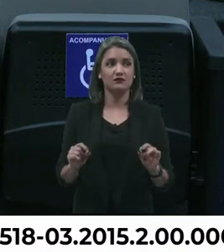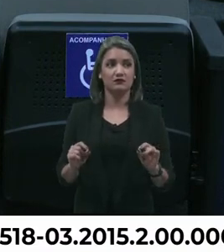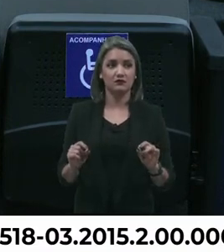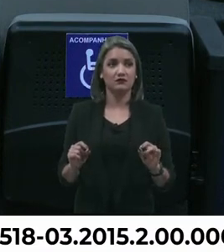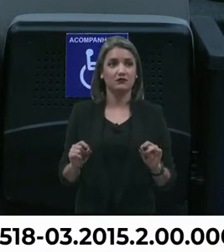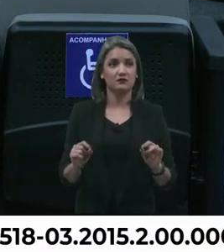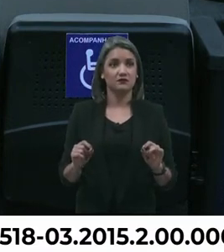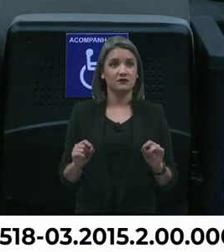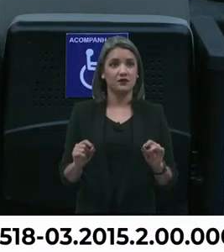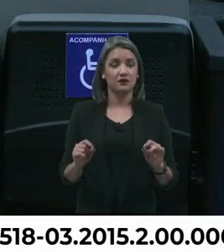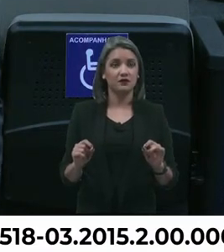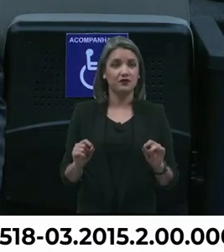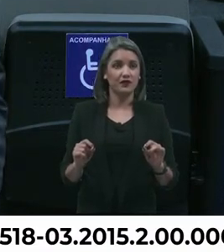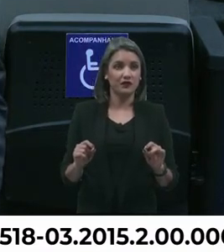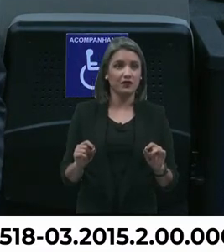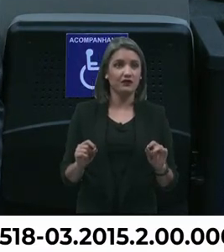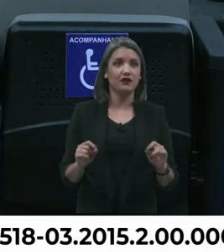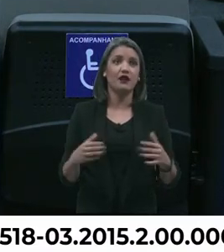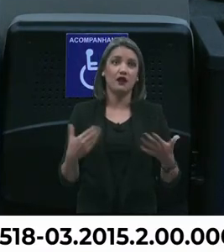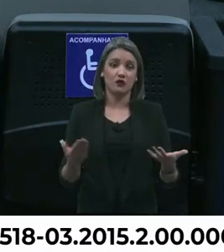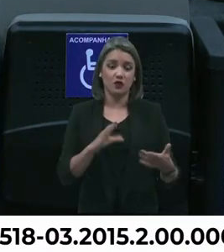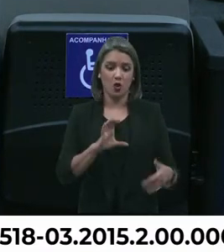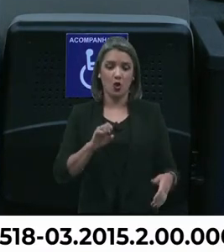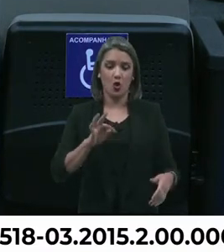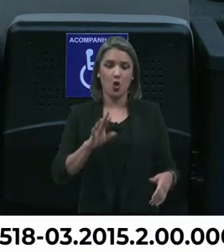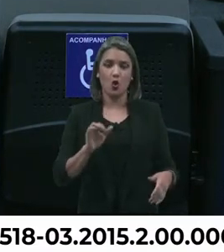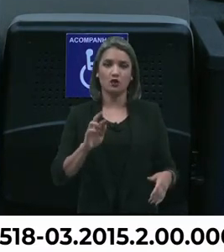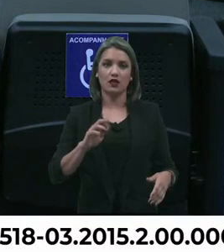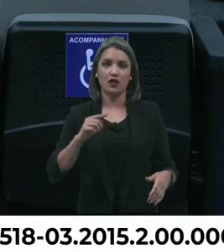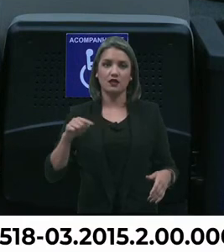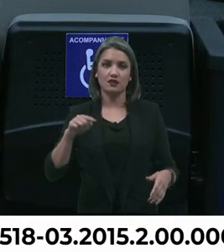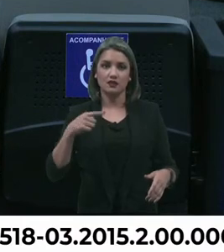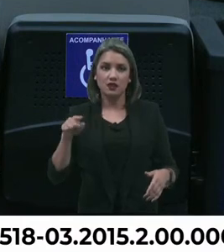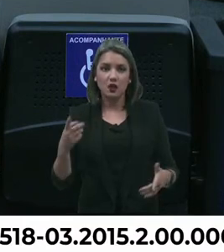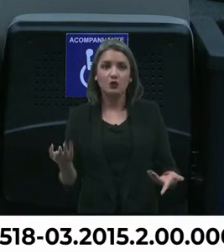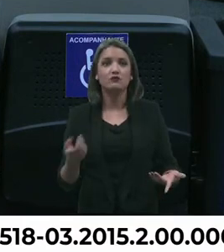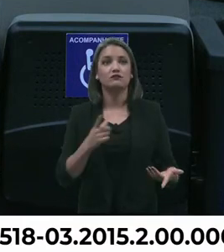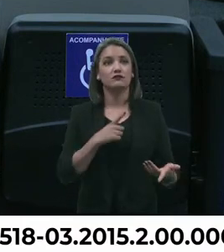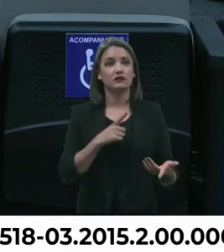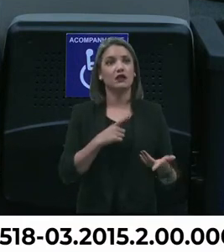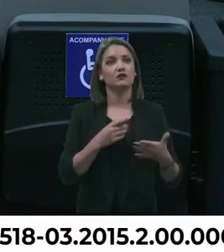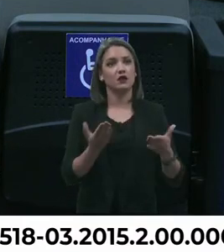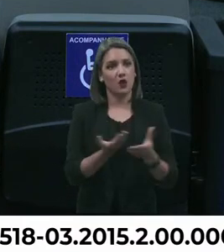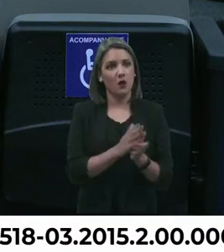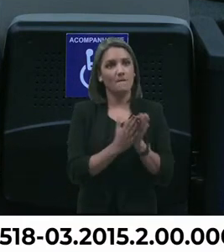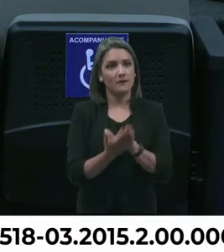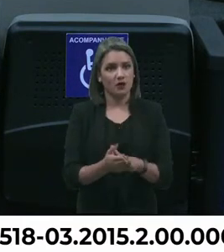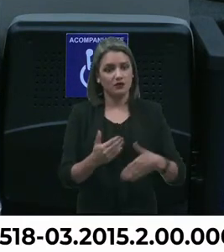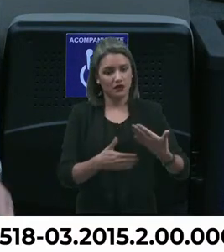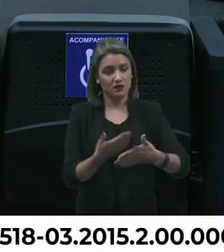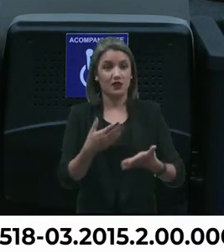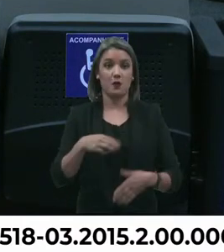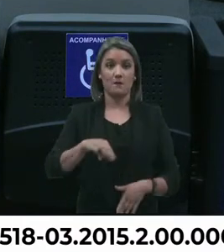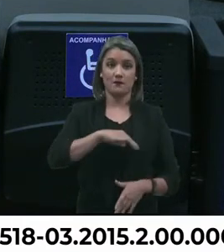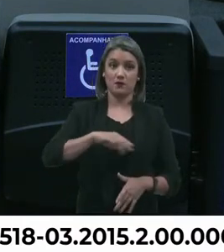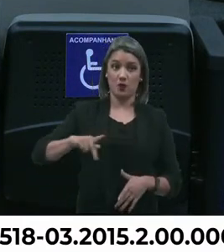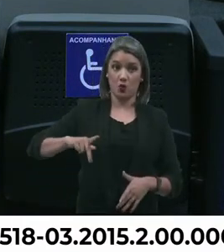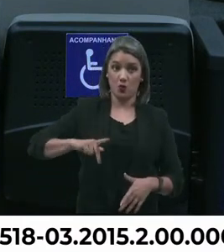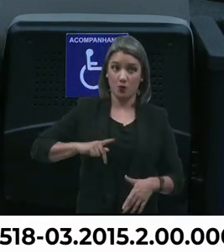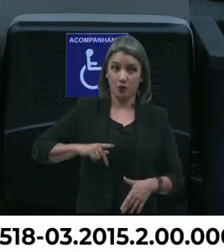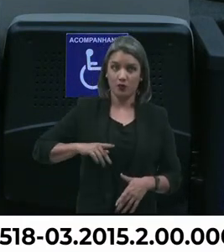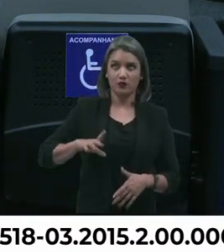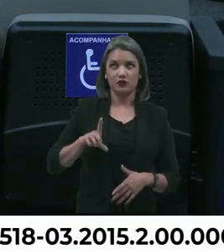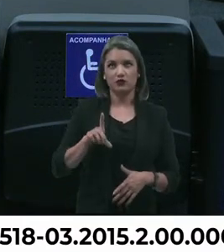que encontra razões. Ela vem de lá para cá e diz, opa, senhor juiz, está intempestivo, porque o processo foi disponibilizado para o Ministério Público na